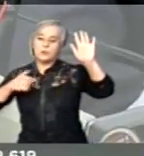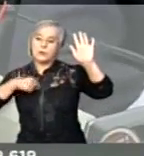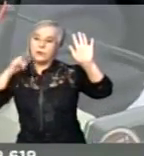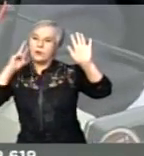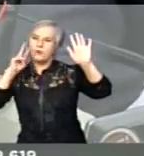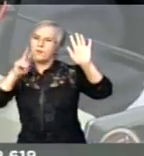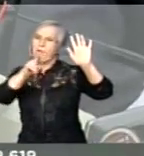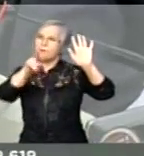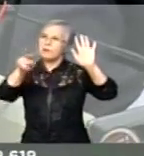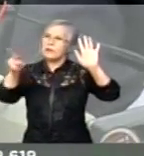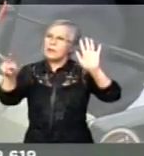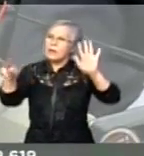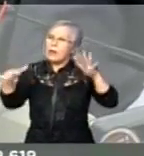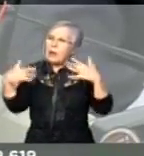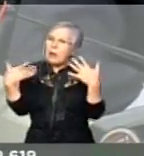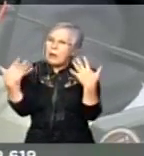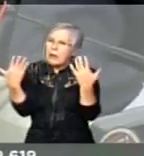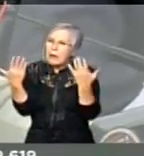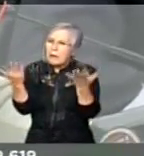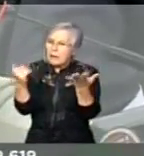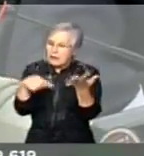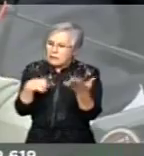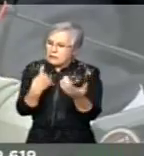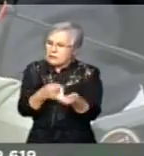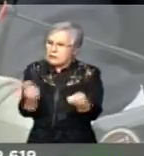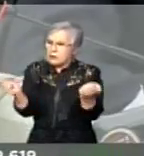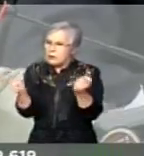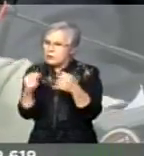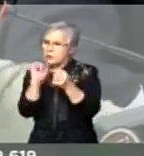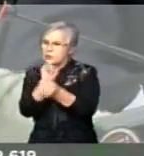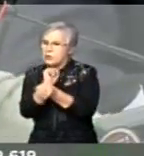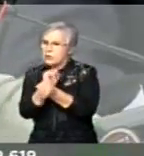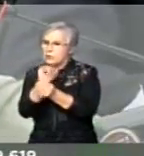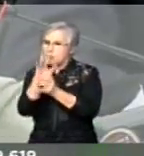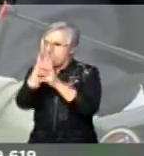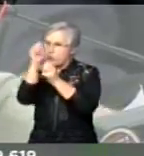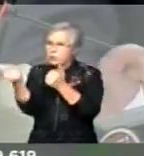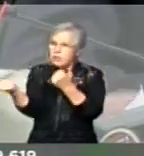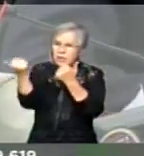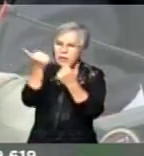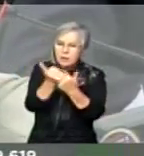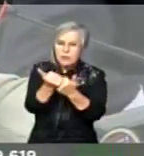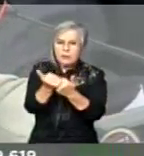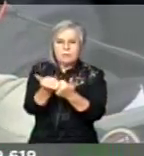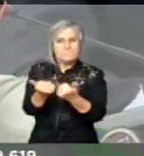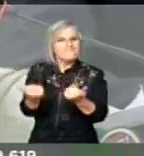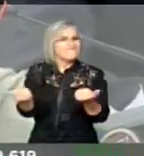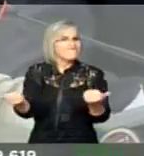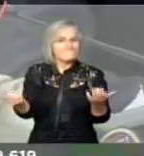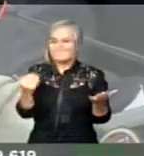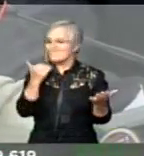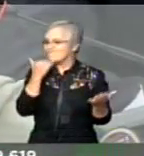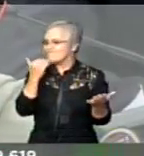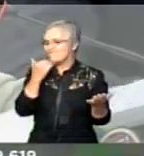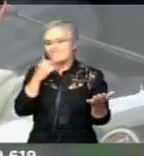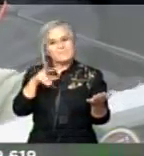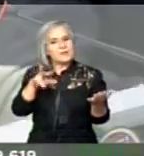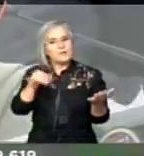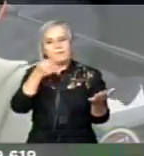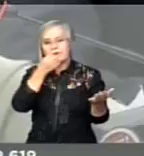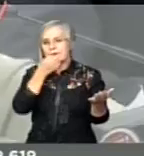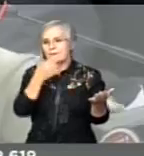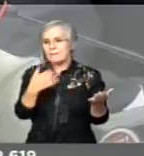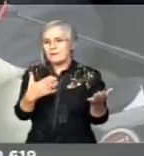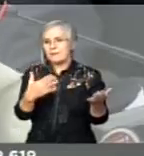Deus do céu, é essa a nossa alternativa de poder? E ele diz que não vai fulanizar e diz o